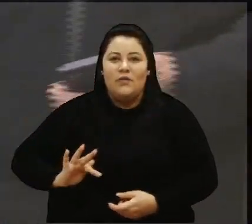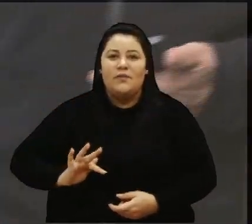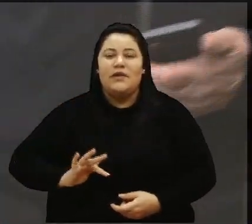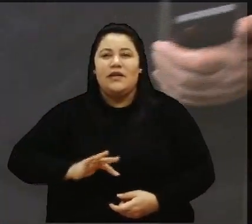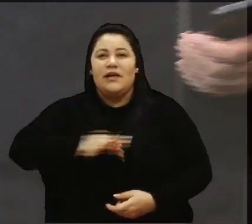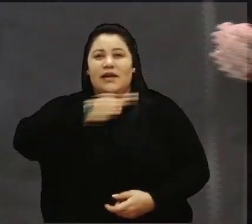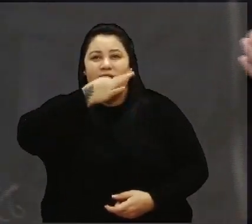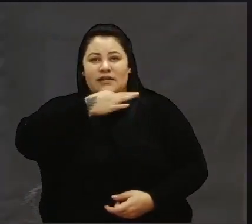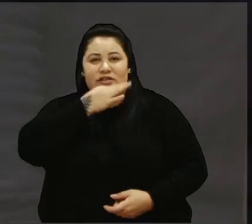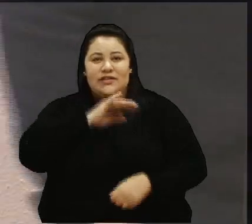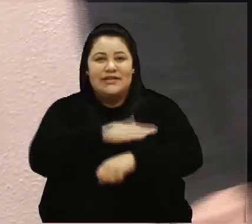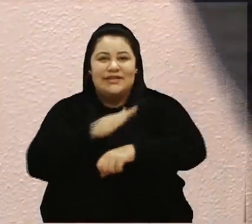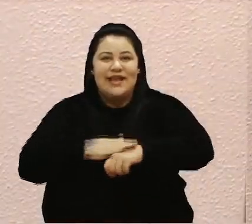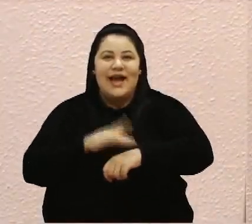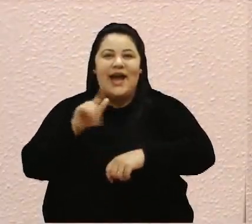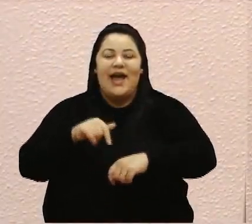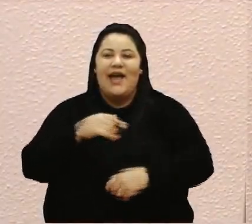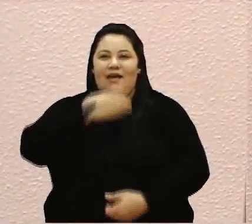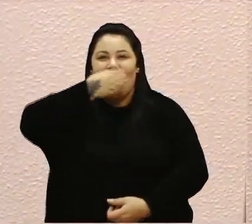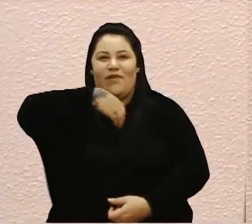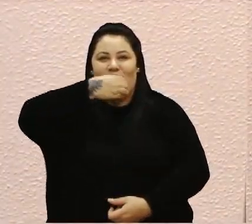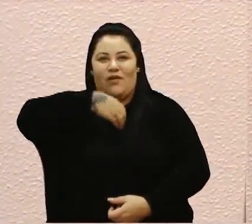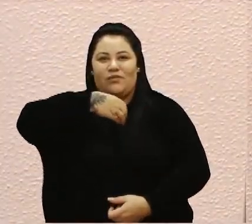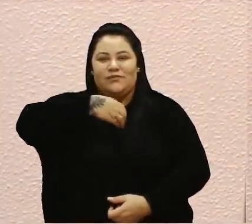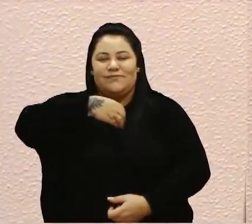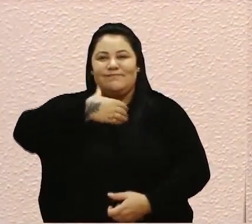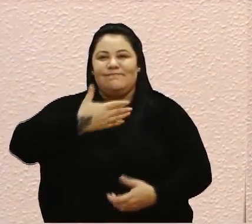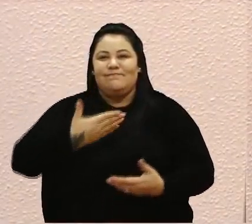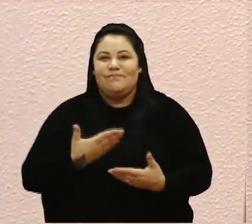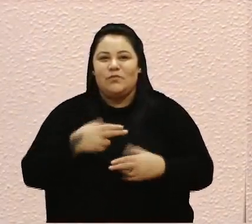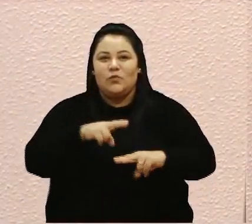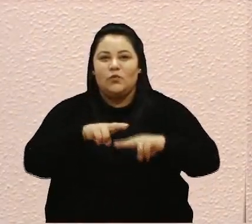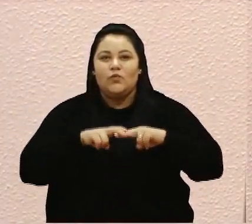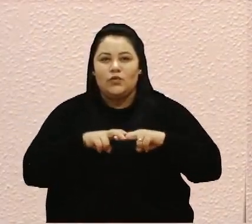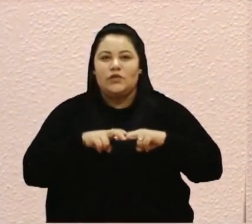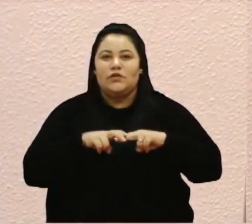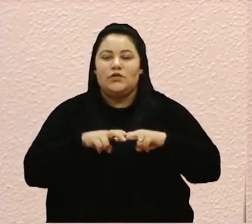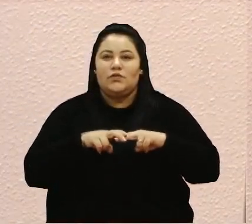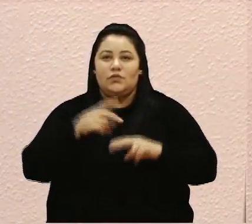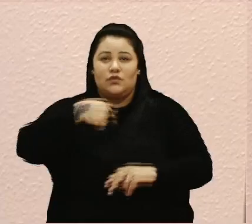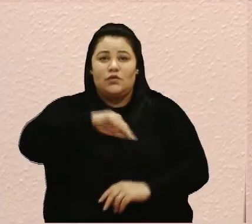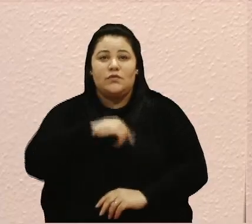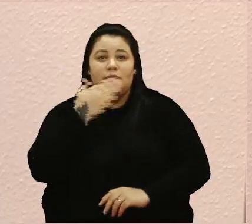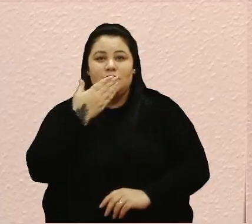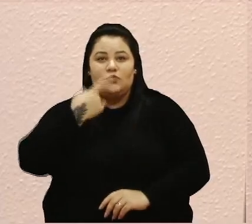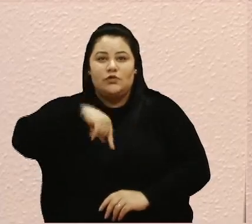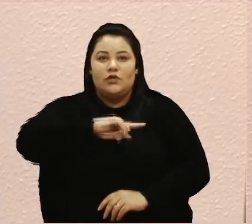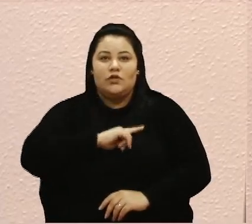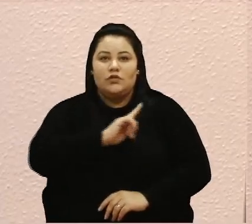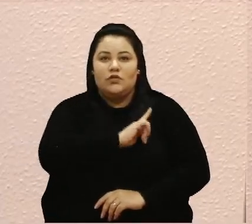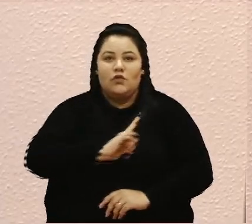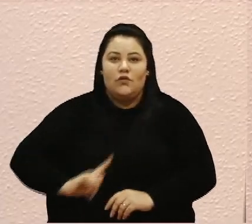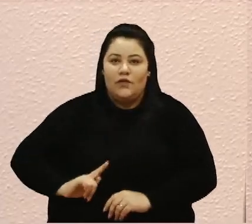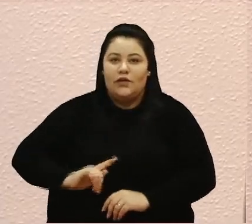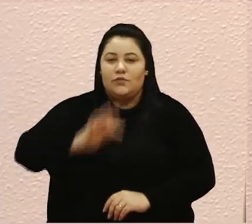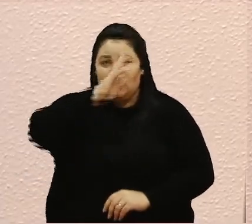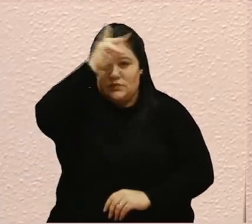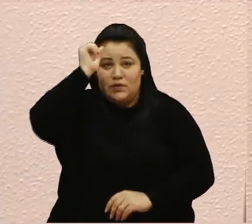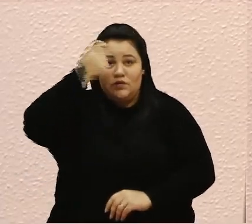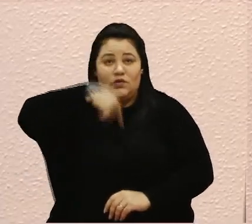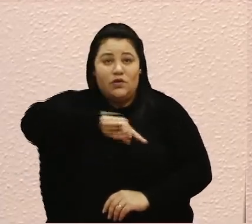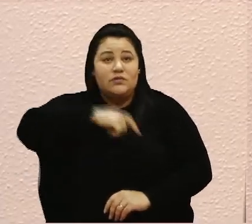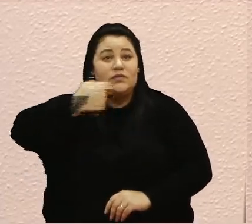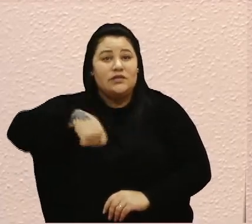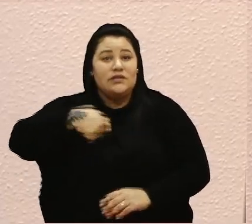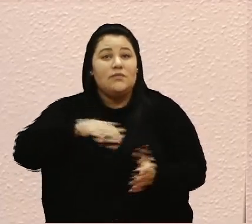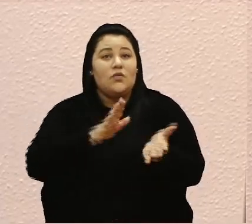é Veranópolis. Para nossa surpresa, portanto, solicitamos aqui ao nosso governo municipal e temos que acompanhar e cobrar que nós